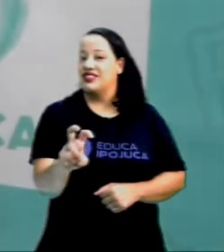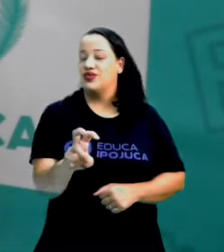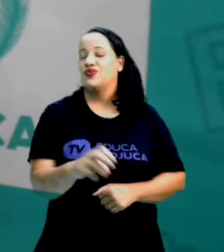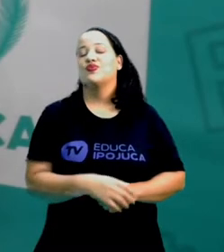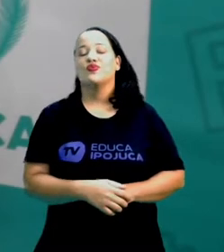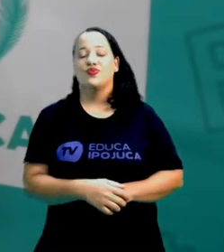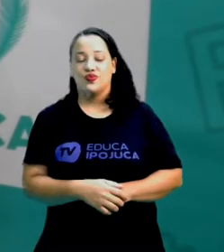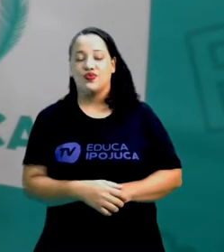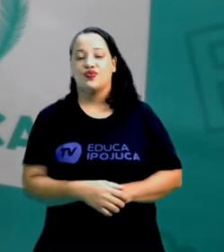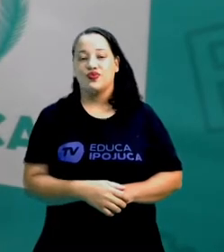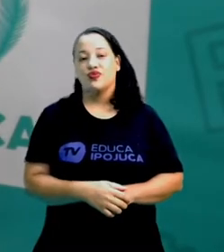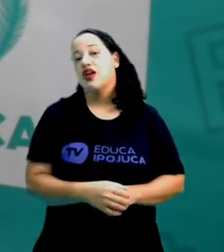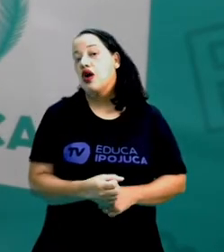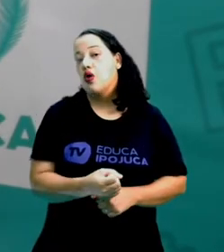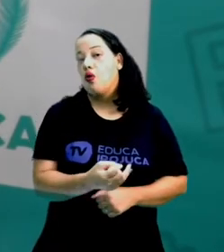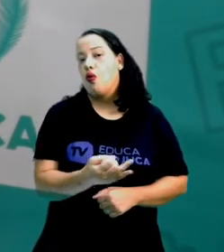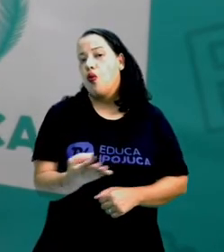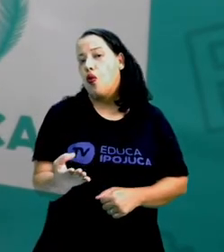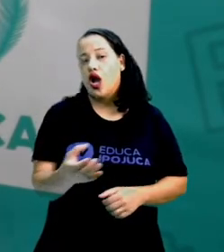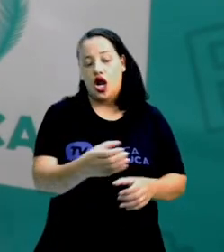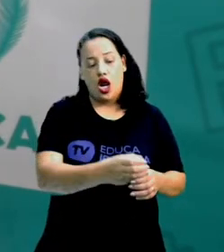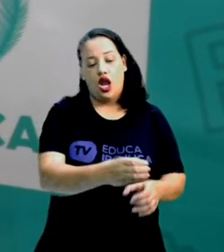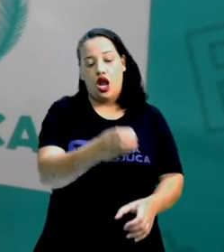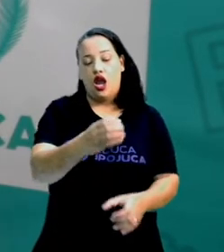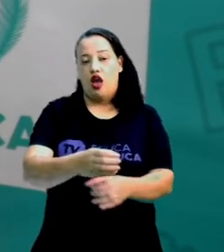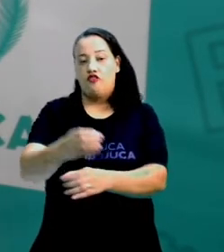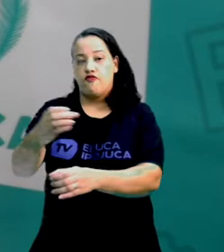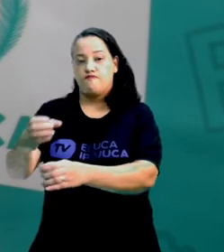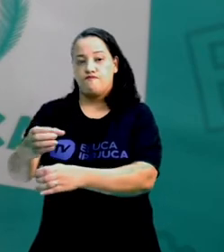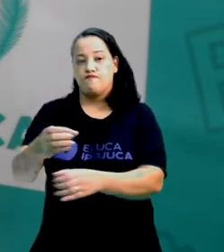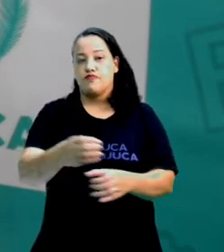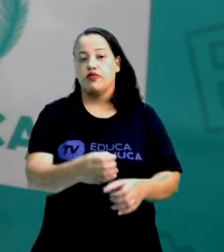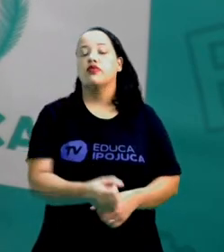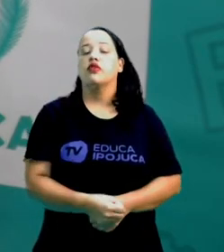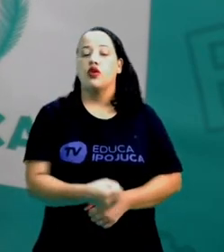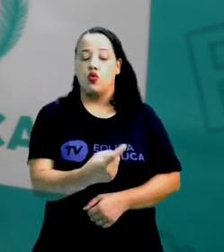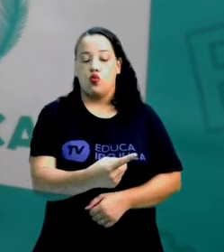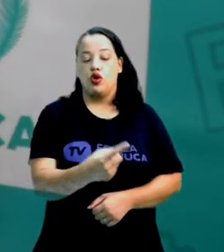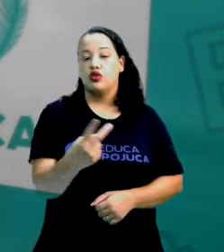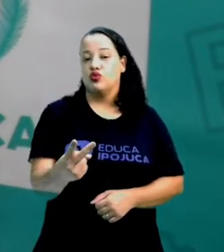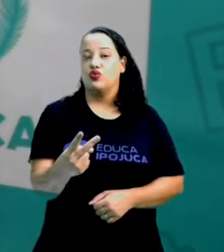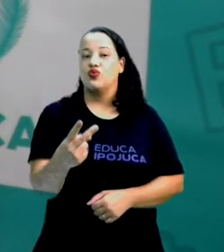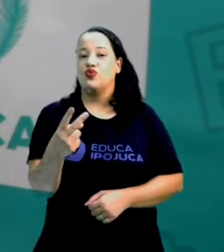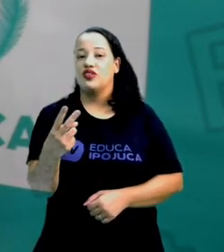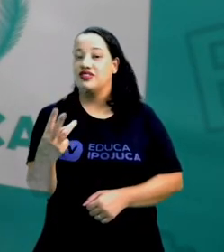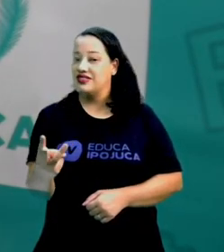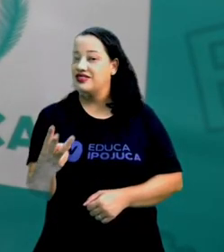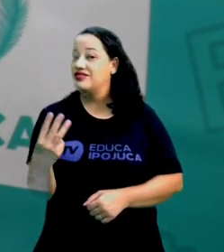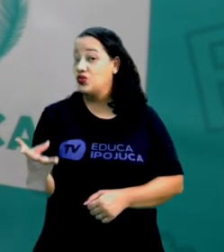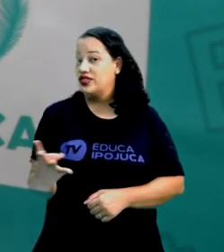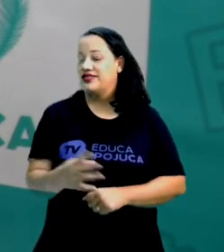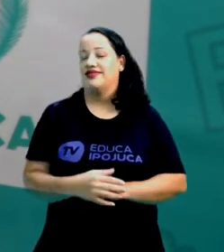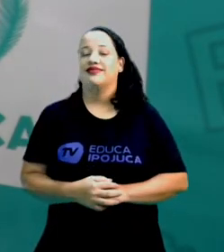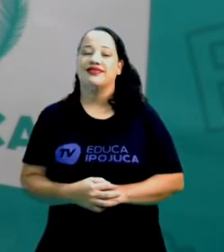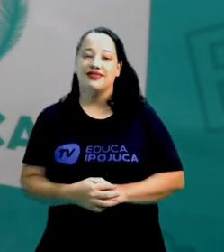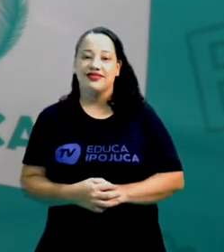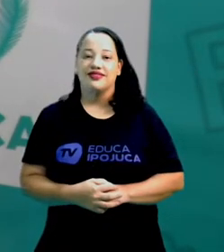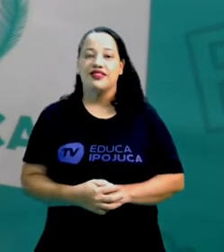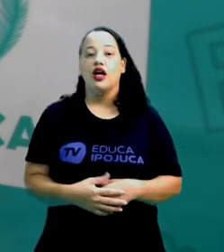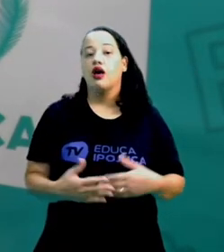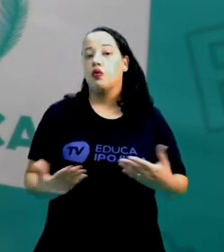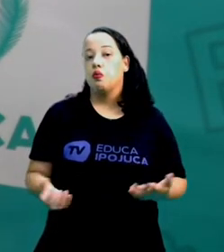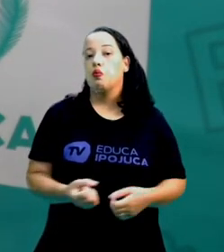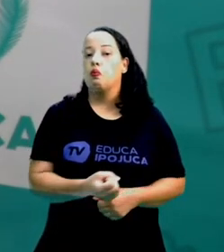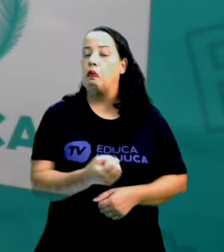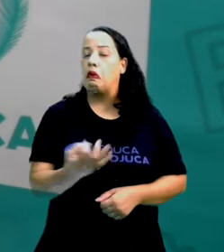cinco. Quantas garrafas ficaram em pé? Uma, duas, três, quatro.